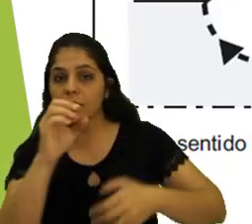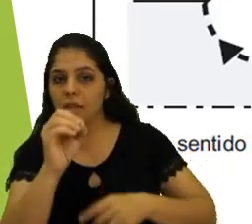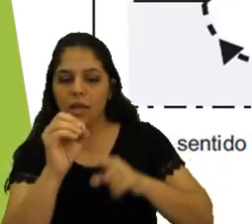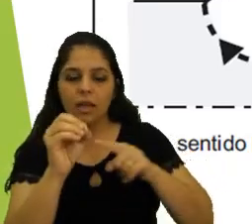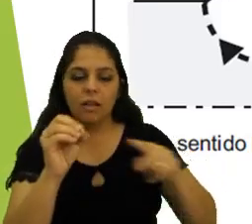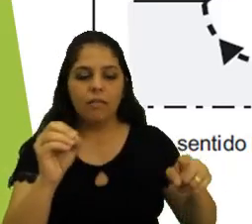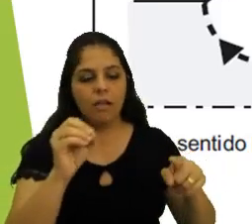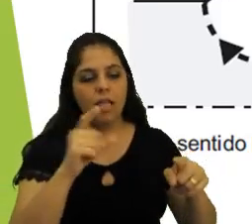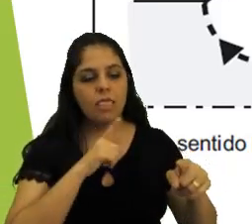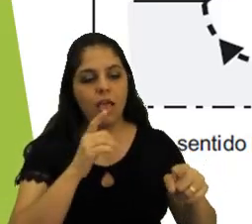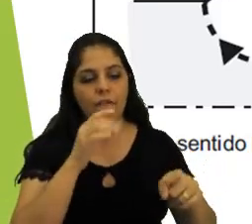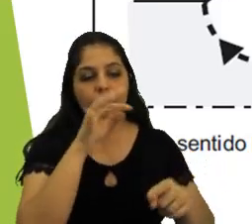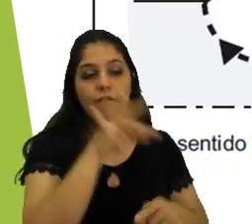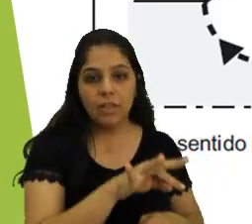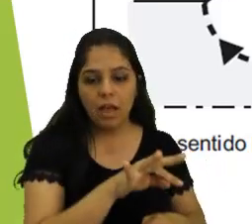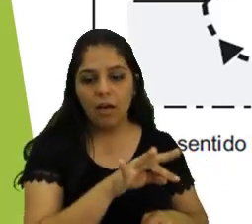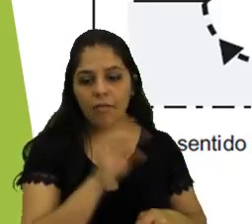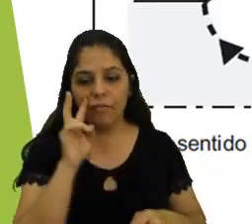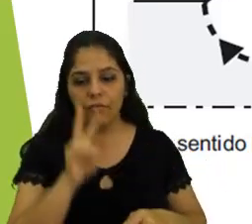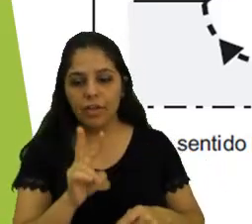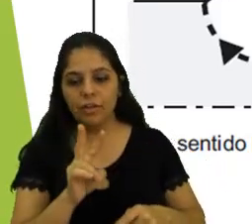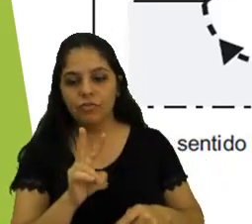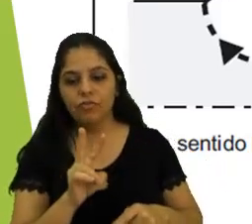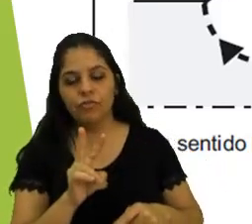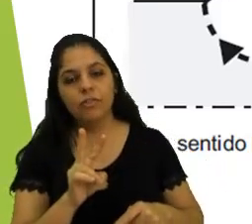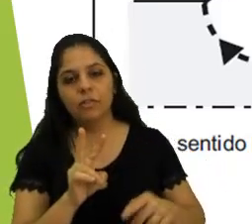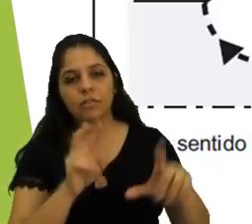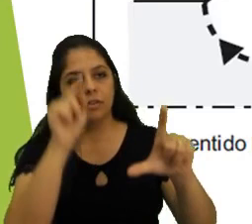naquela ferramenta pontilhada aqui no nosso exemplo ao lado.